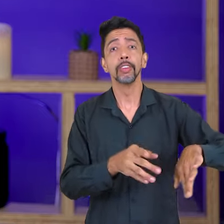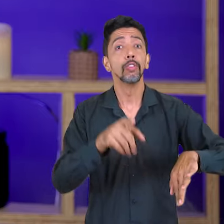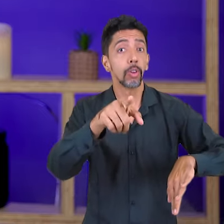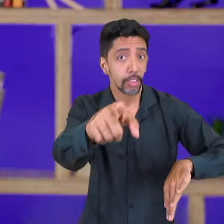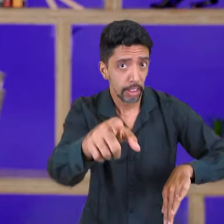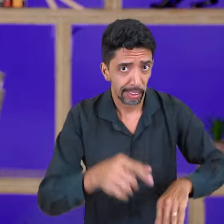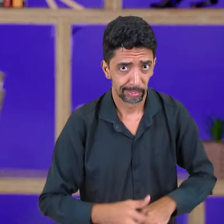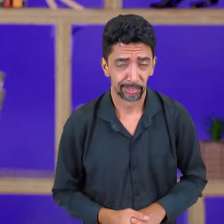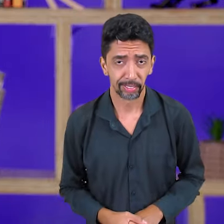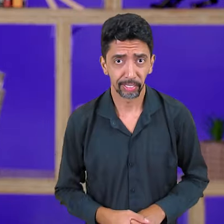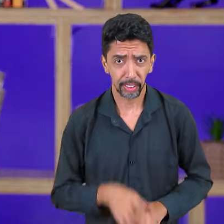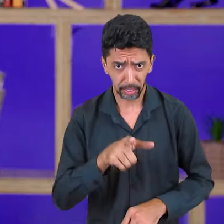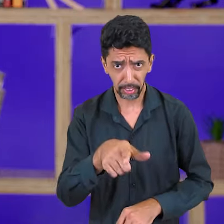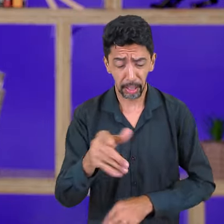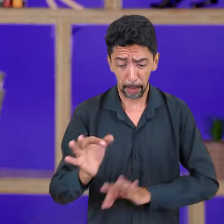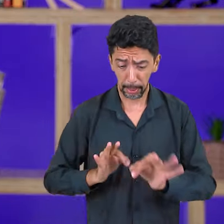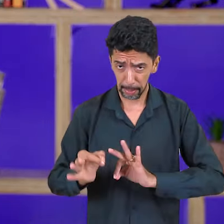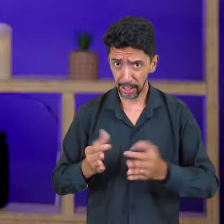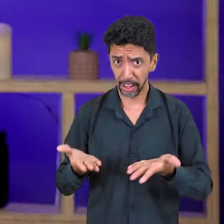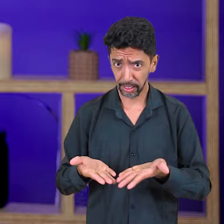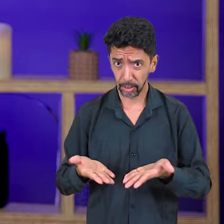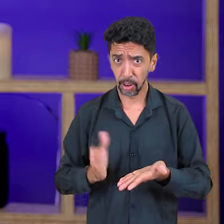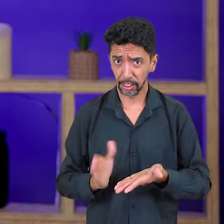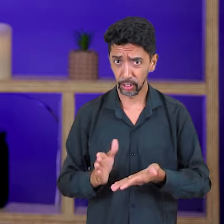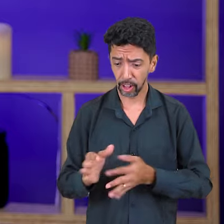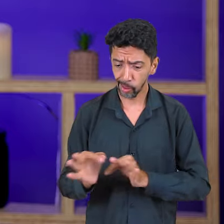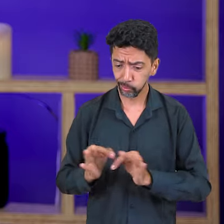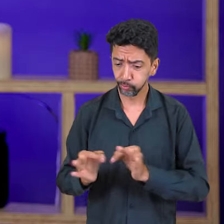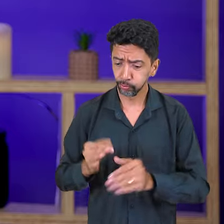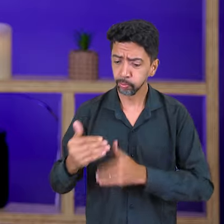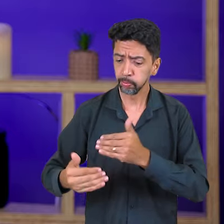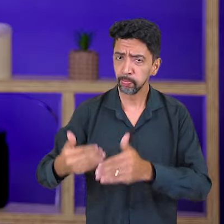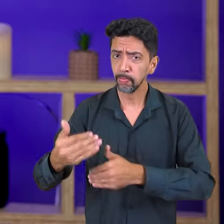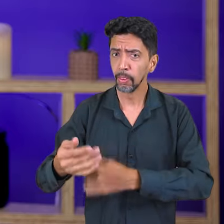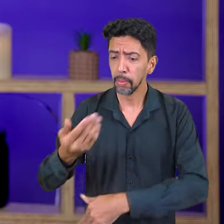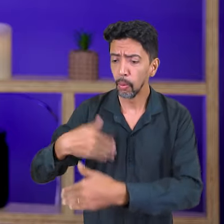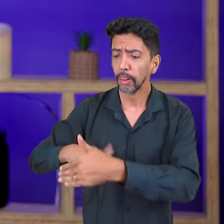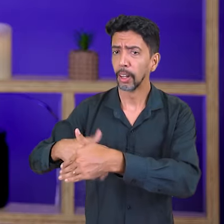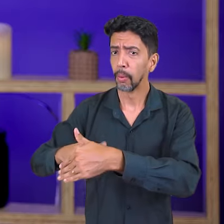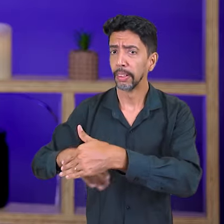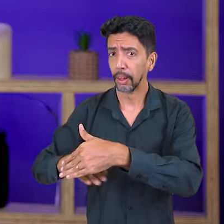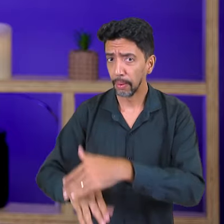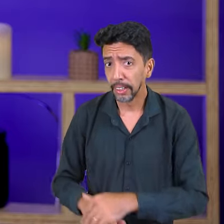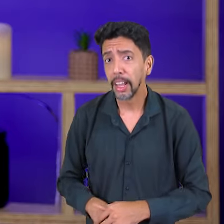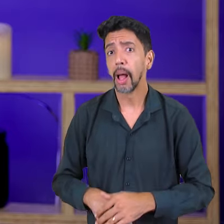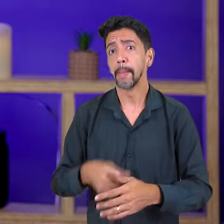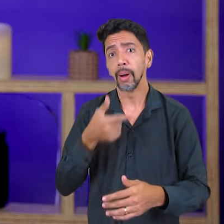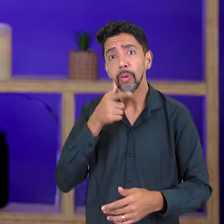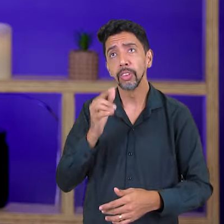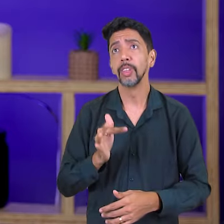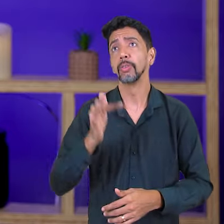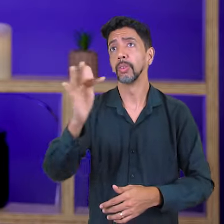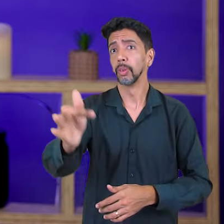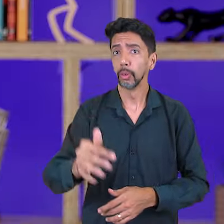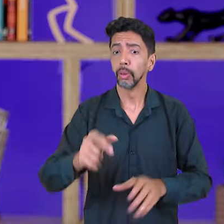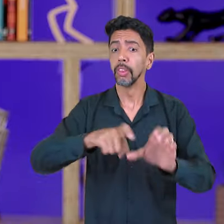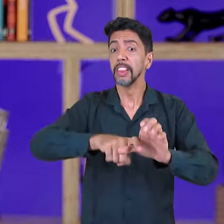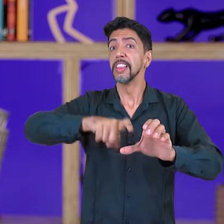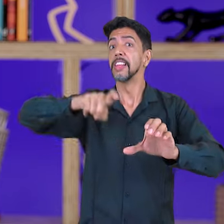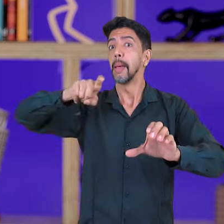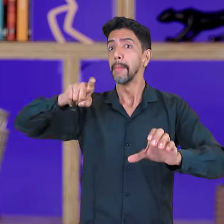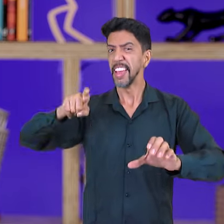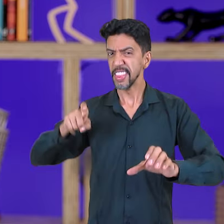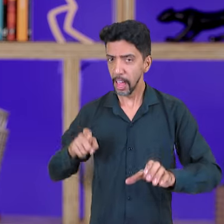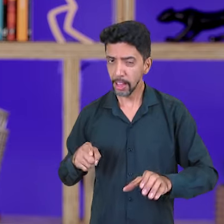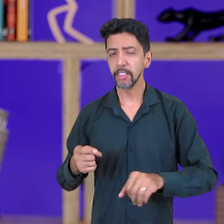casa para se aposentar um dia chamamos aposentadoria sustentável de independência financeira e eu